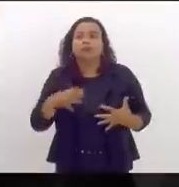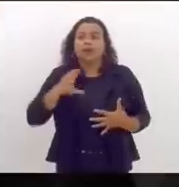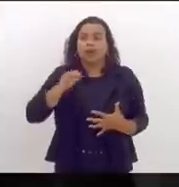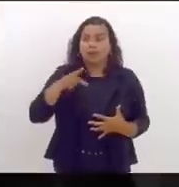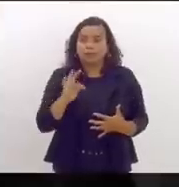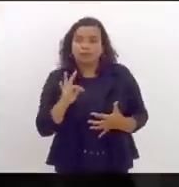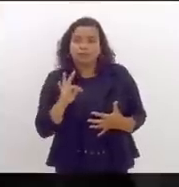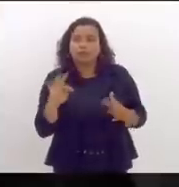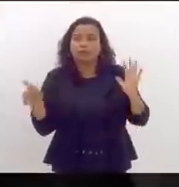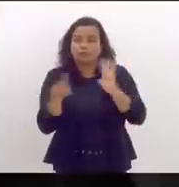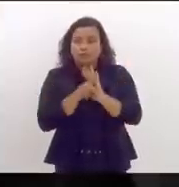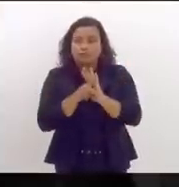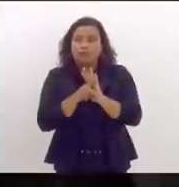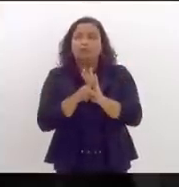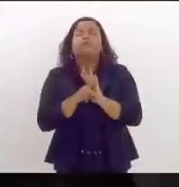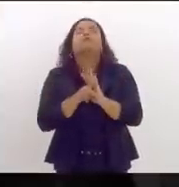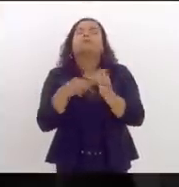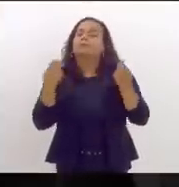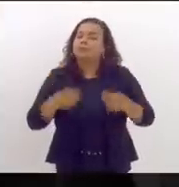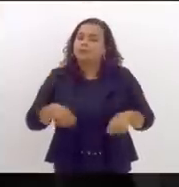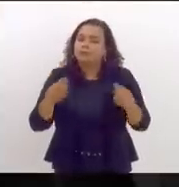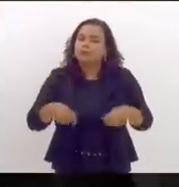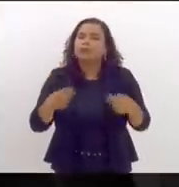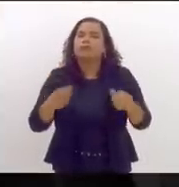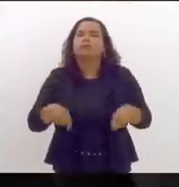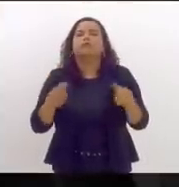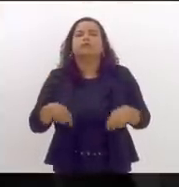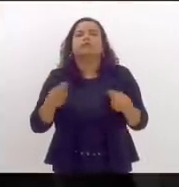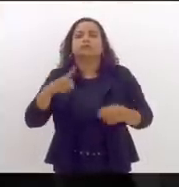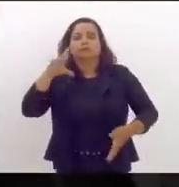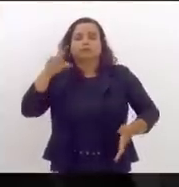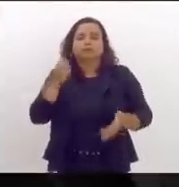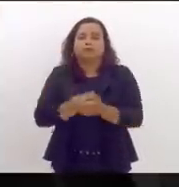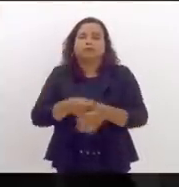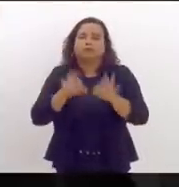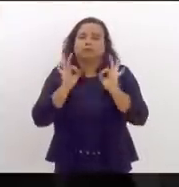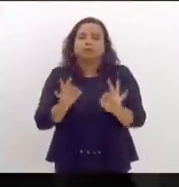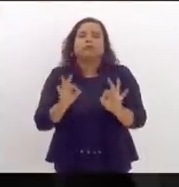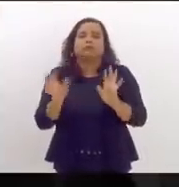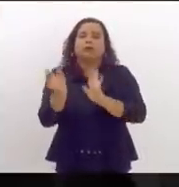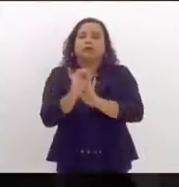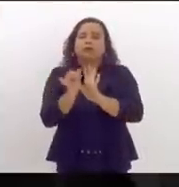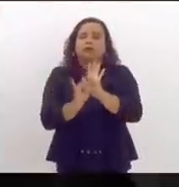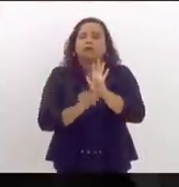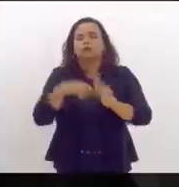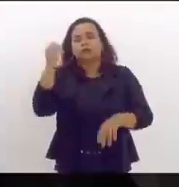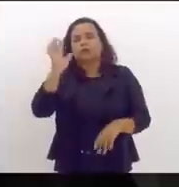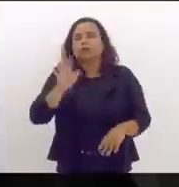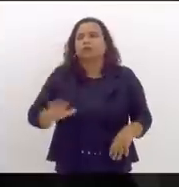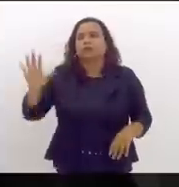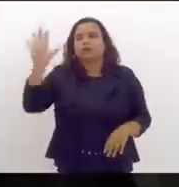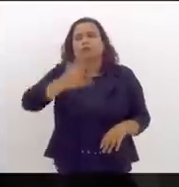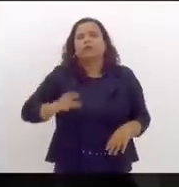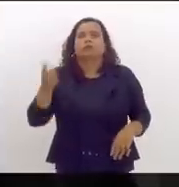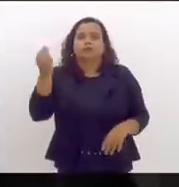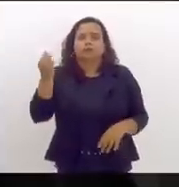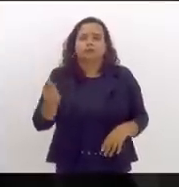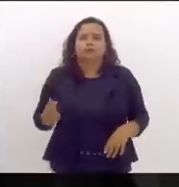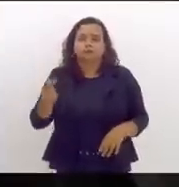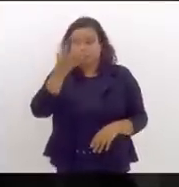caput deste artigo deverá consolidar o índice Nacional de preços ao consumidor